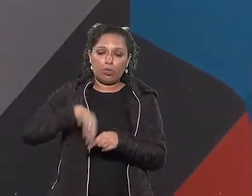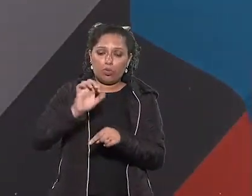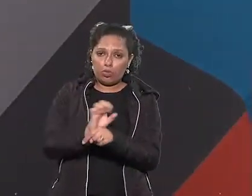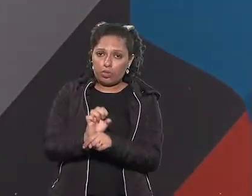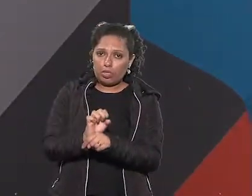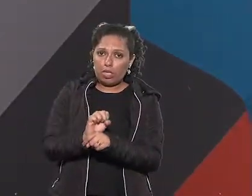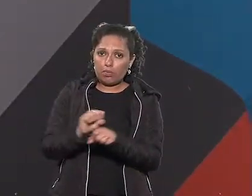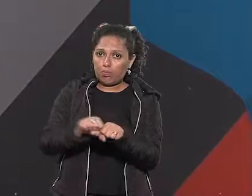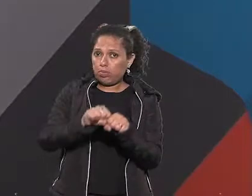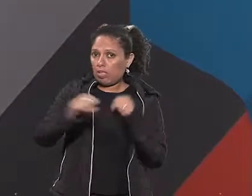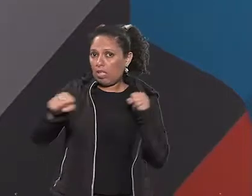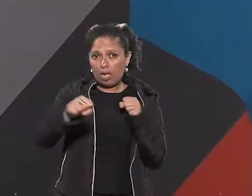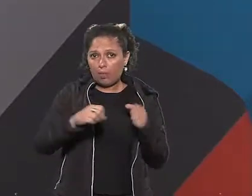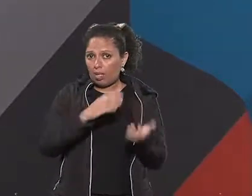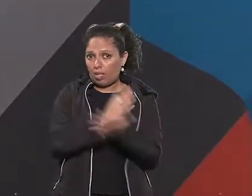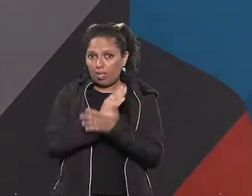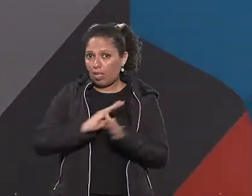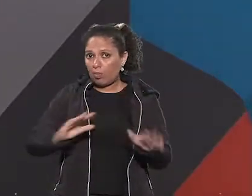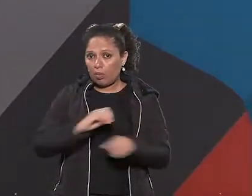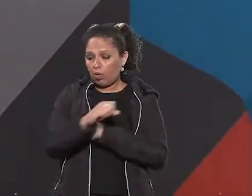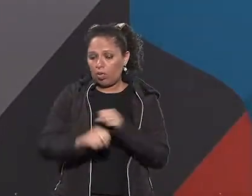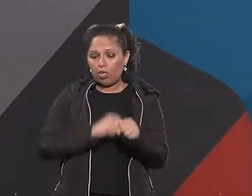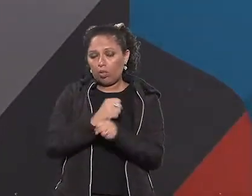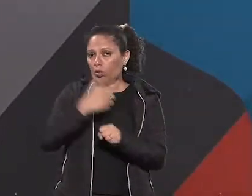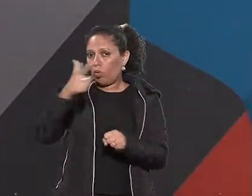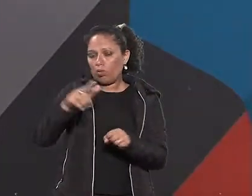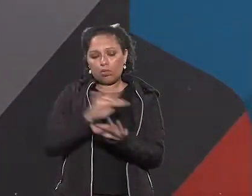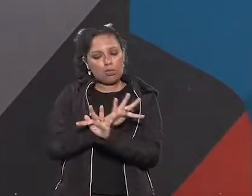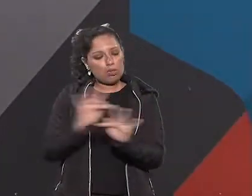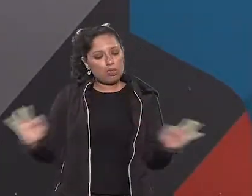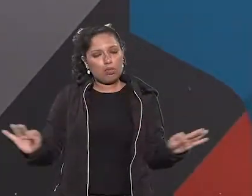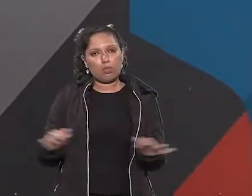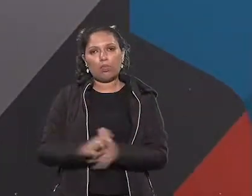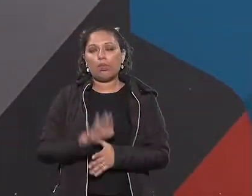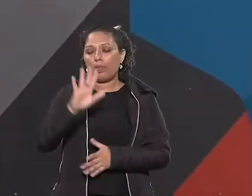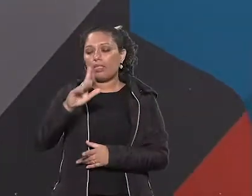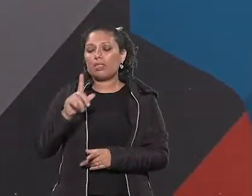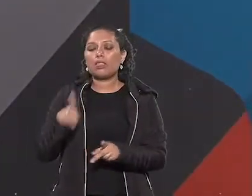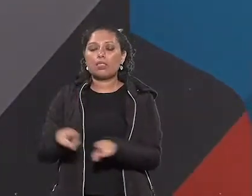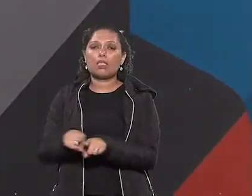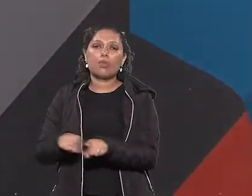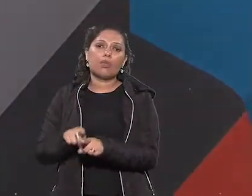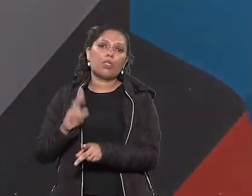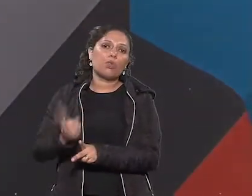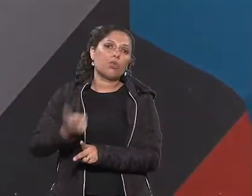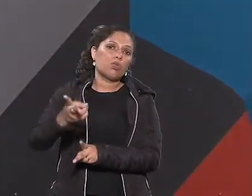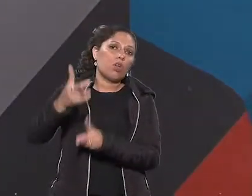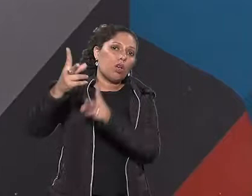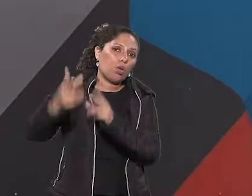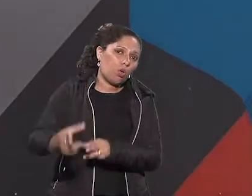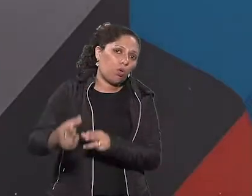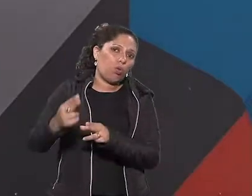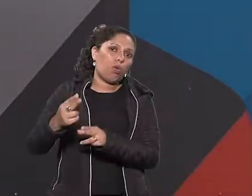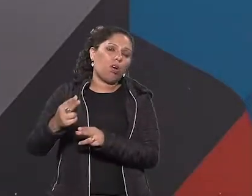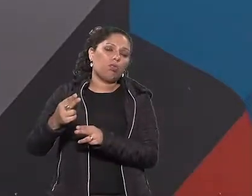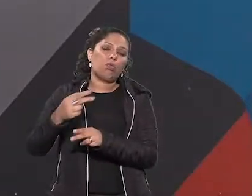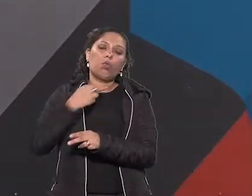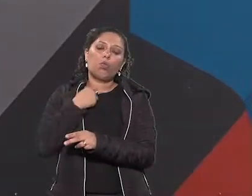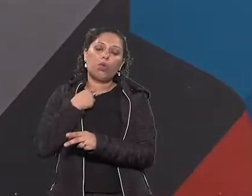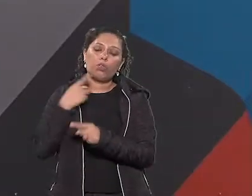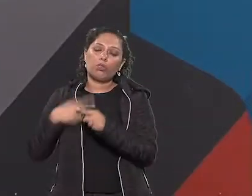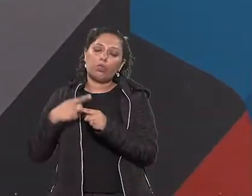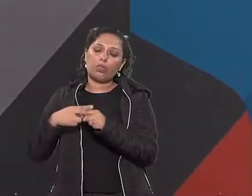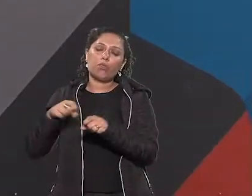que vem. Ponto. Simples assim. Mas não pode renovar também nas mesmas bases, né? Porque